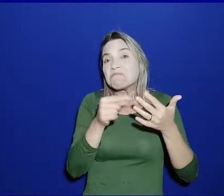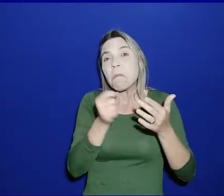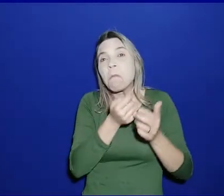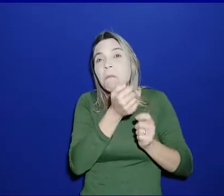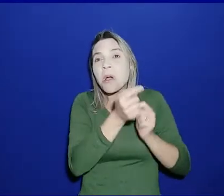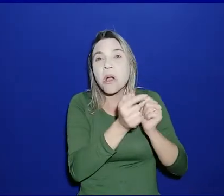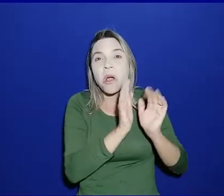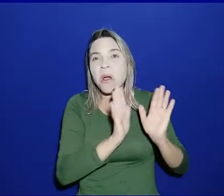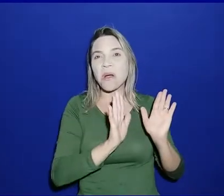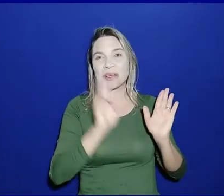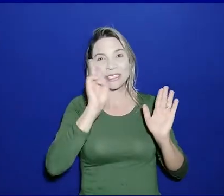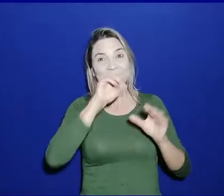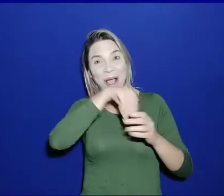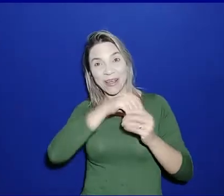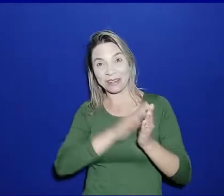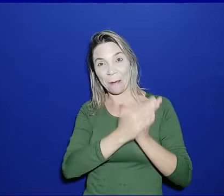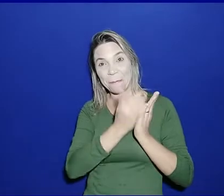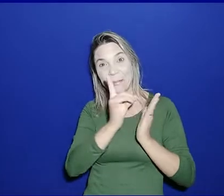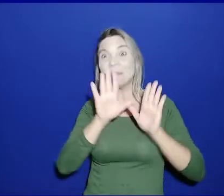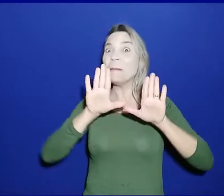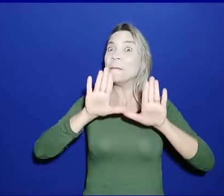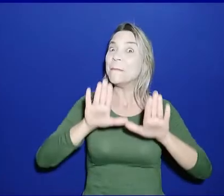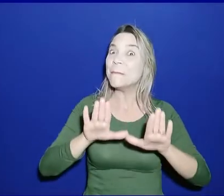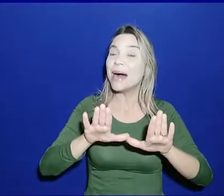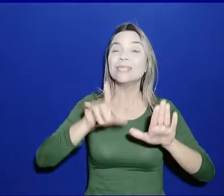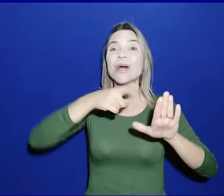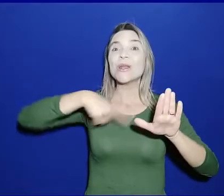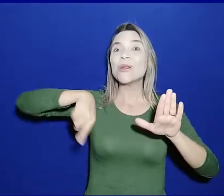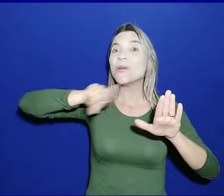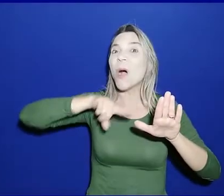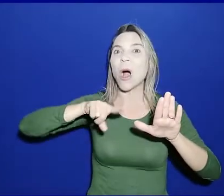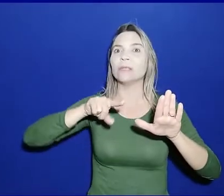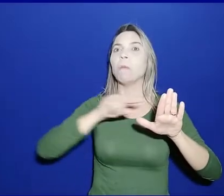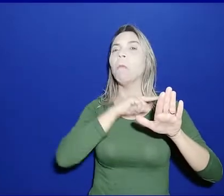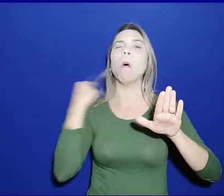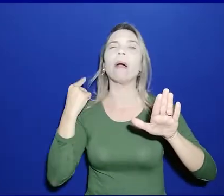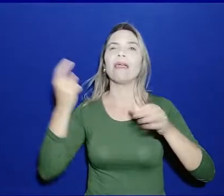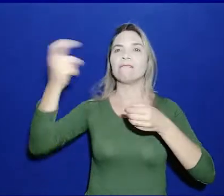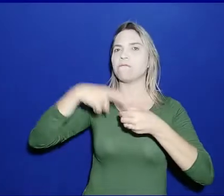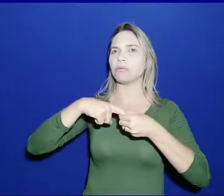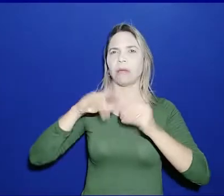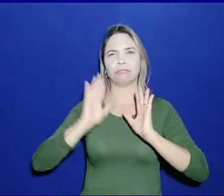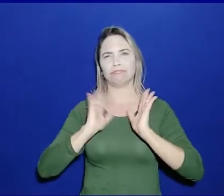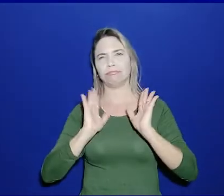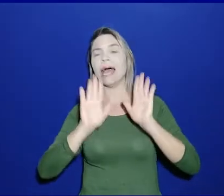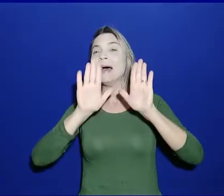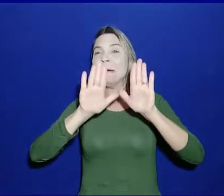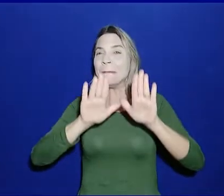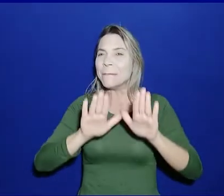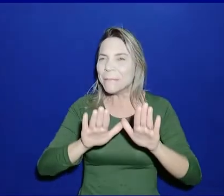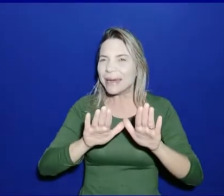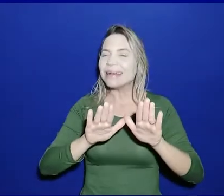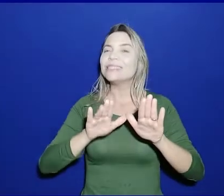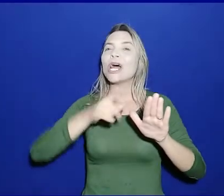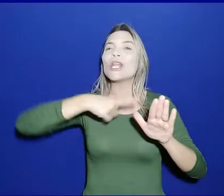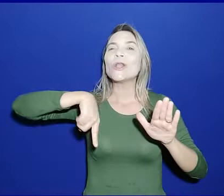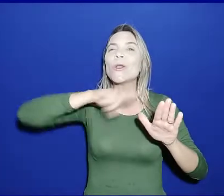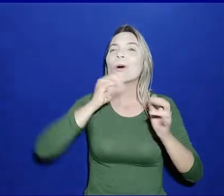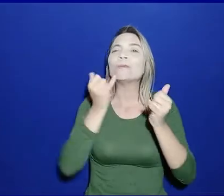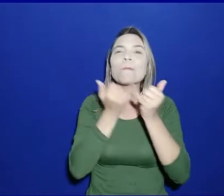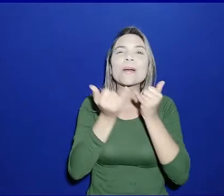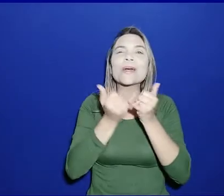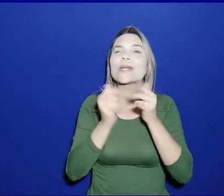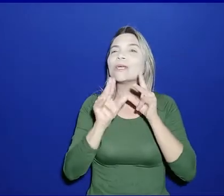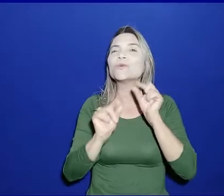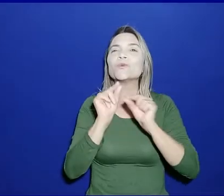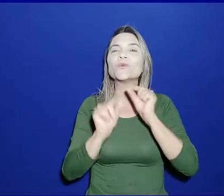vida com Cristo. Nós não temos mais desejo e disposição para voltar